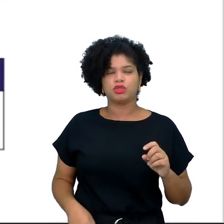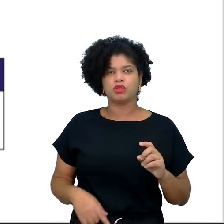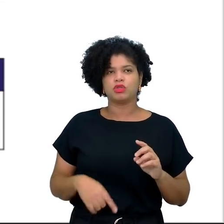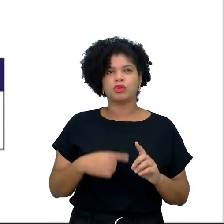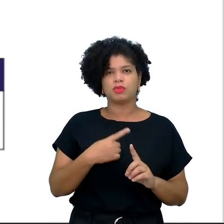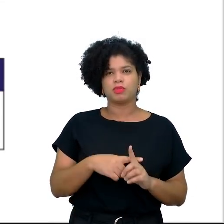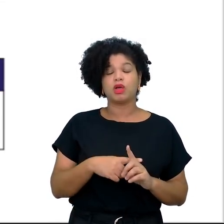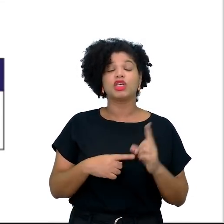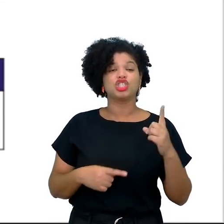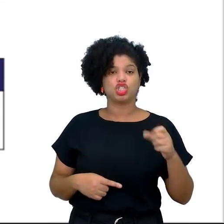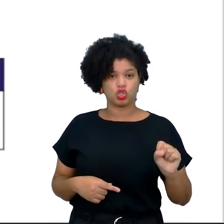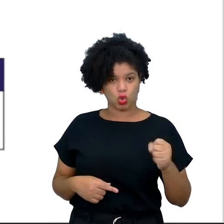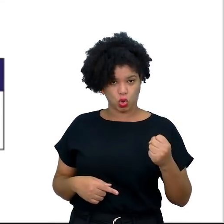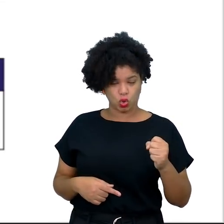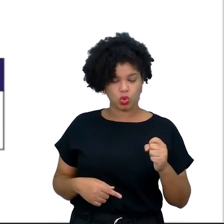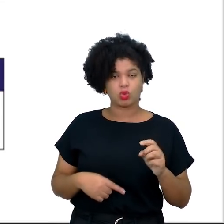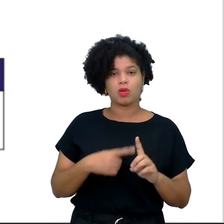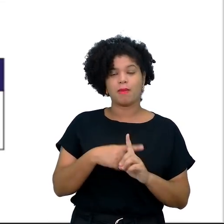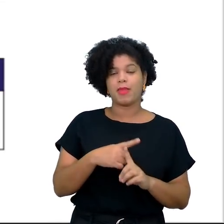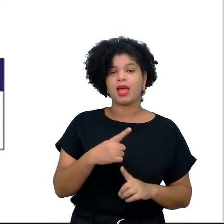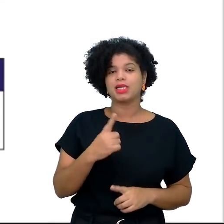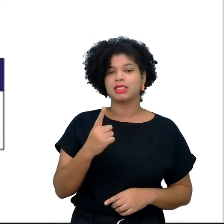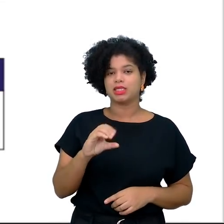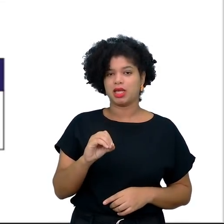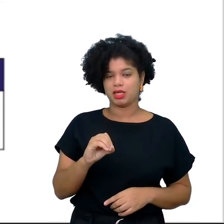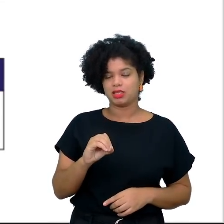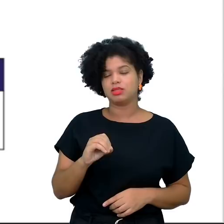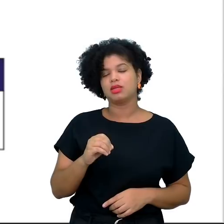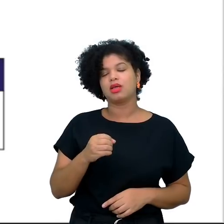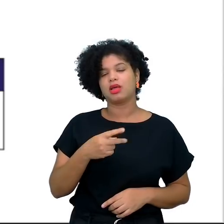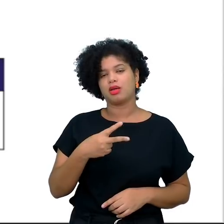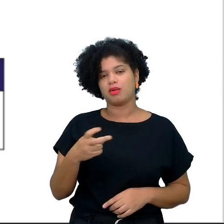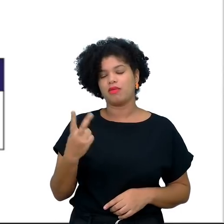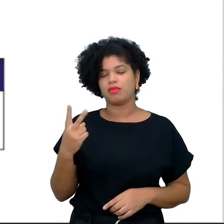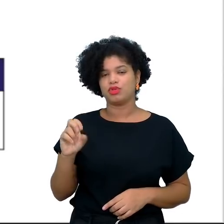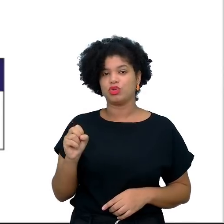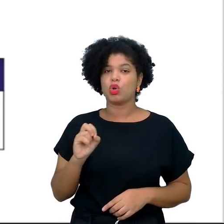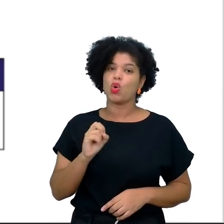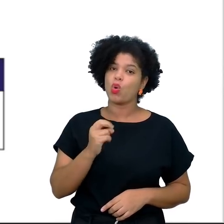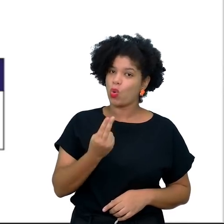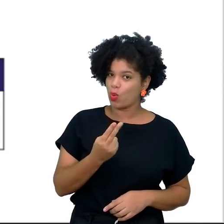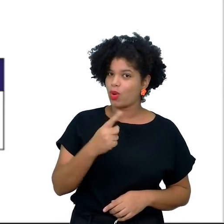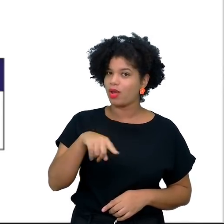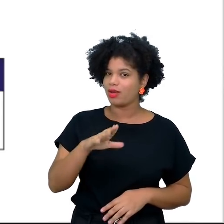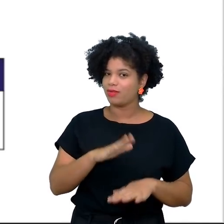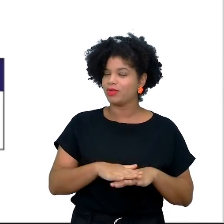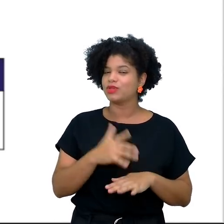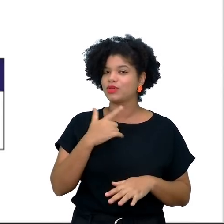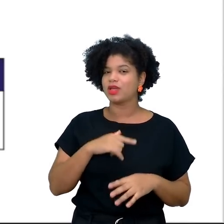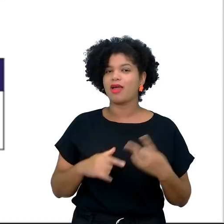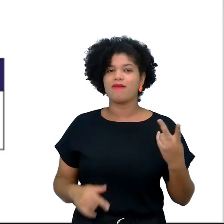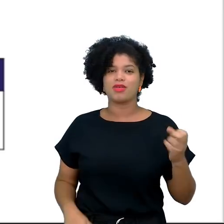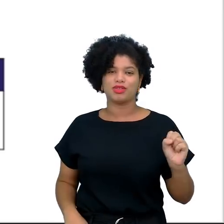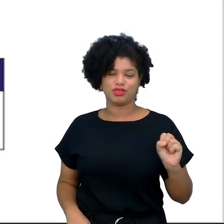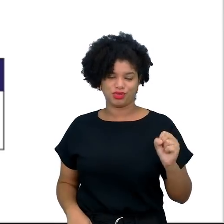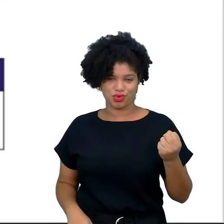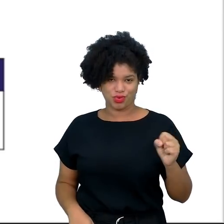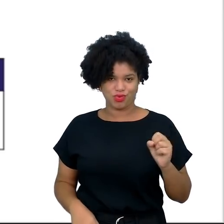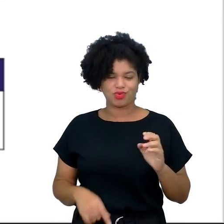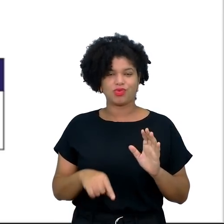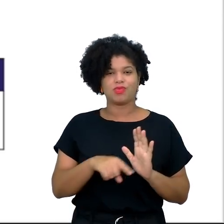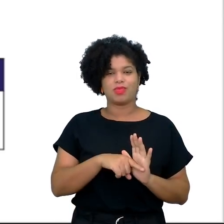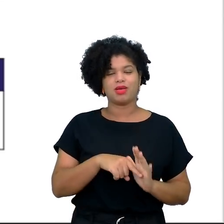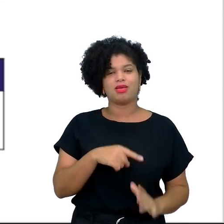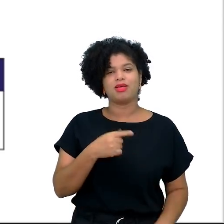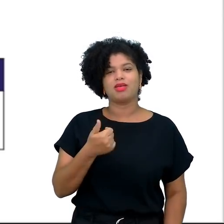10, e aí chega ao 28, ou 28 menos 10, que aí daria 18. Então,